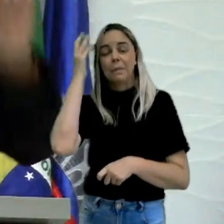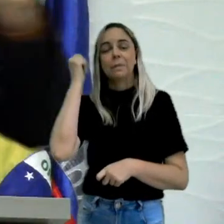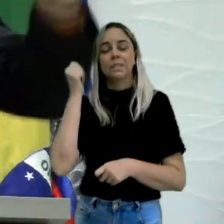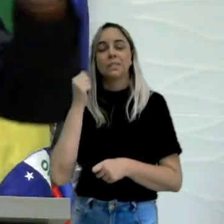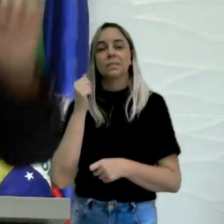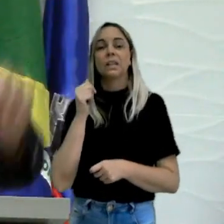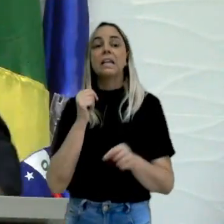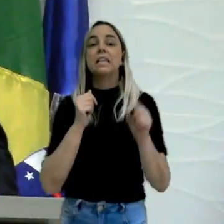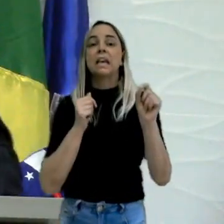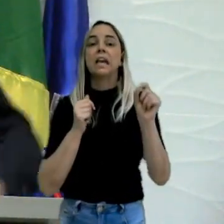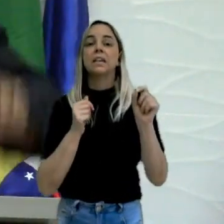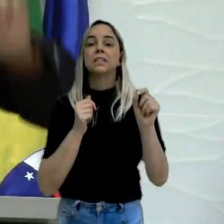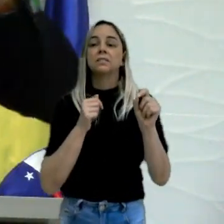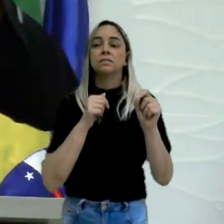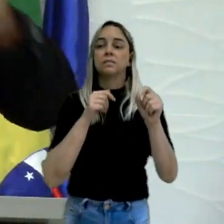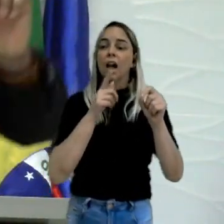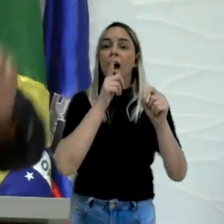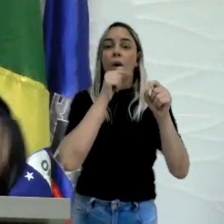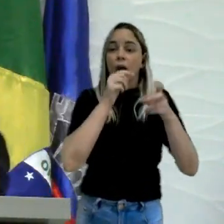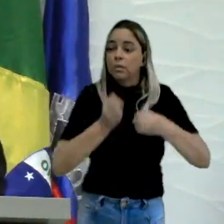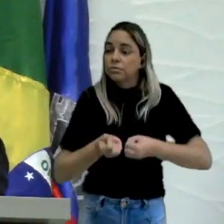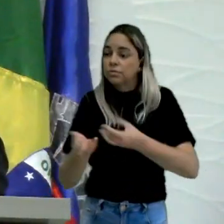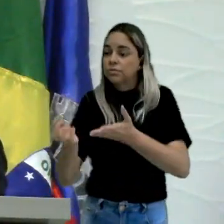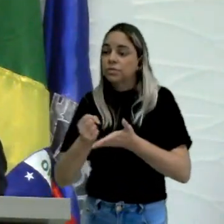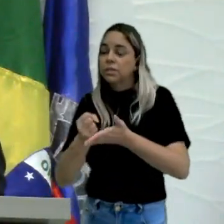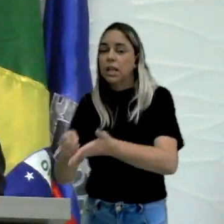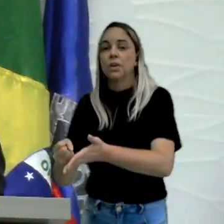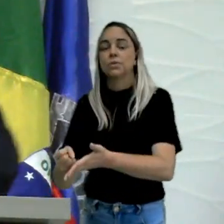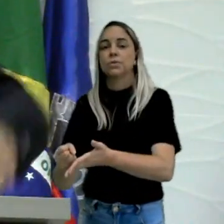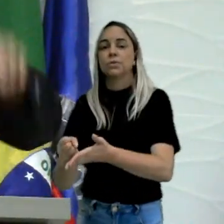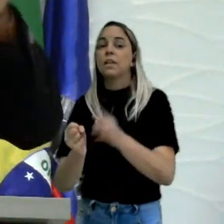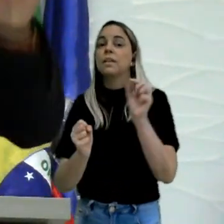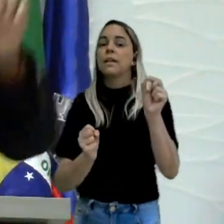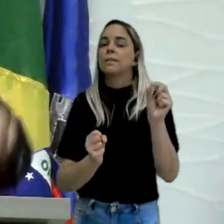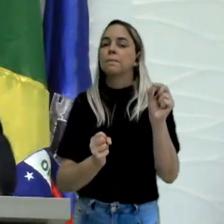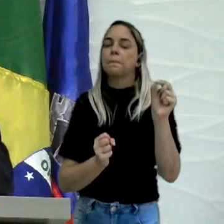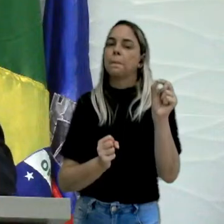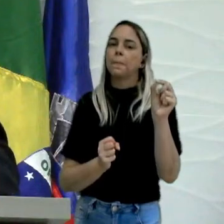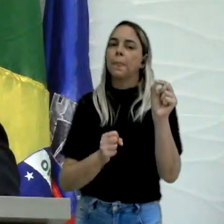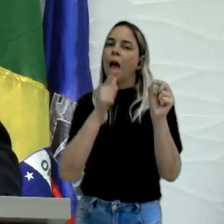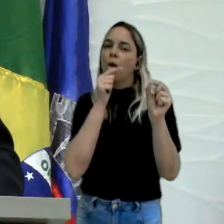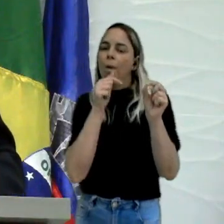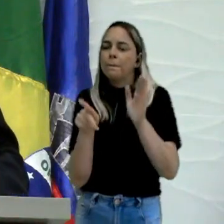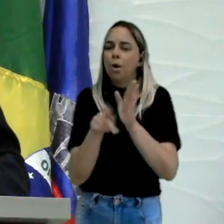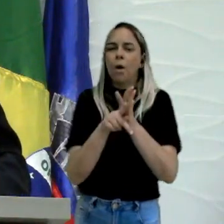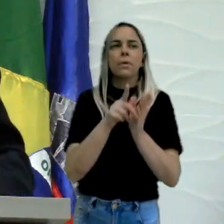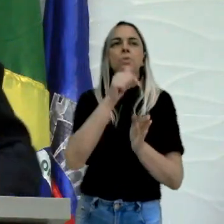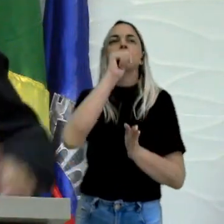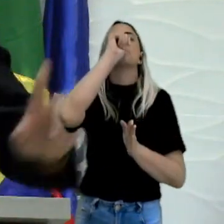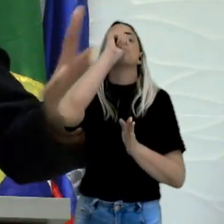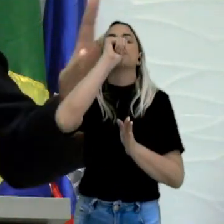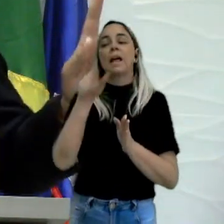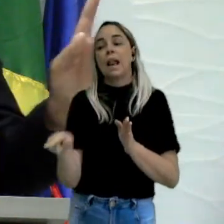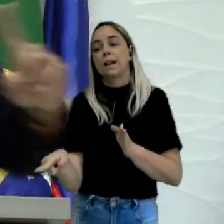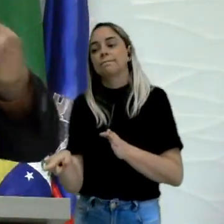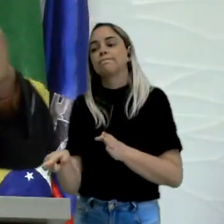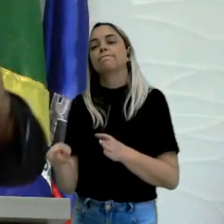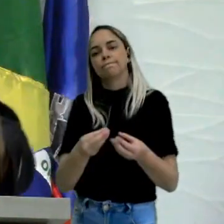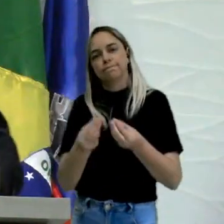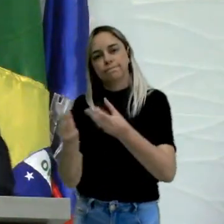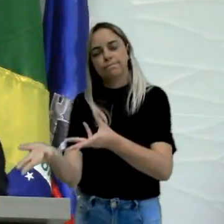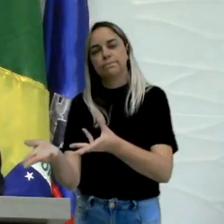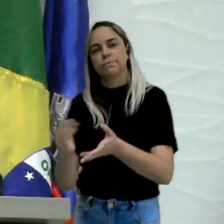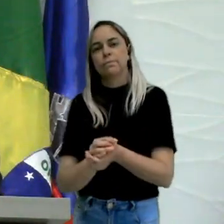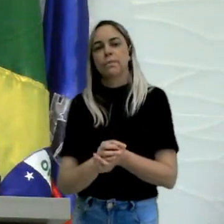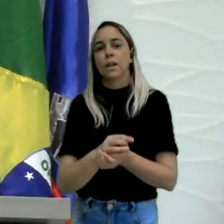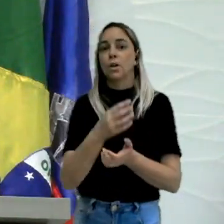quem abasteceu, quem colocou água potável para o consumo deles. E nos quatro cantos